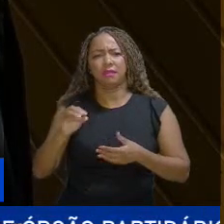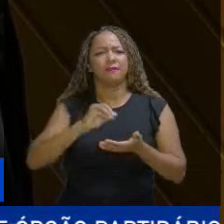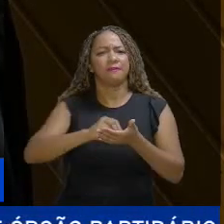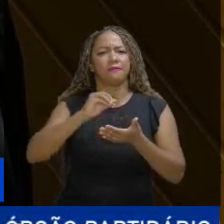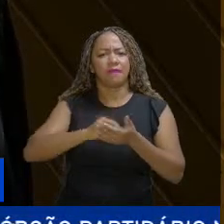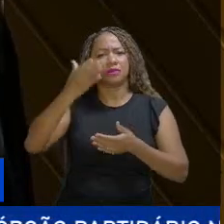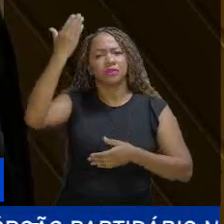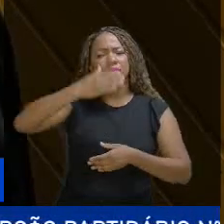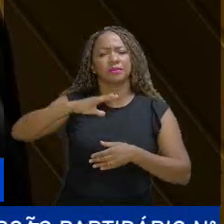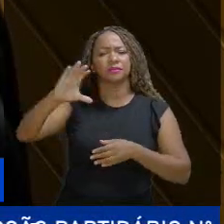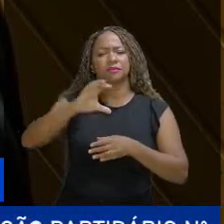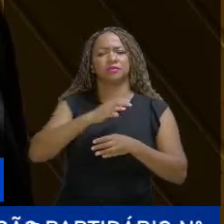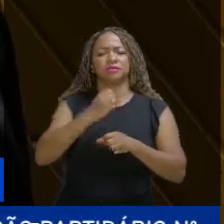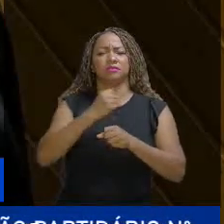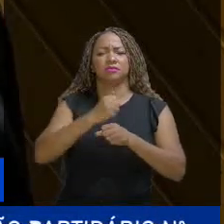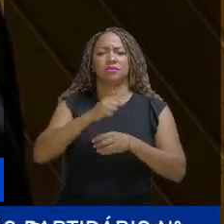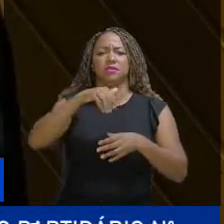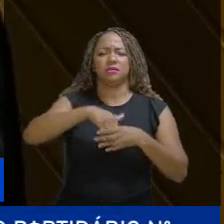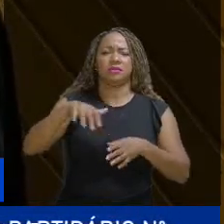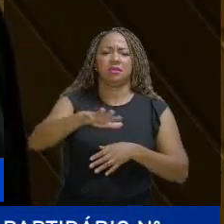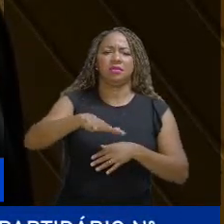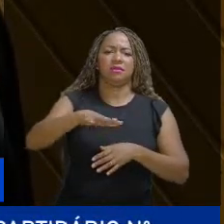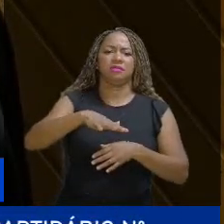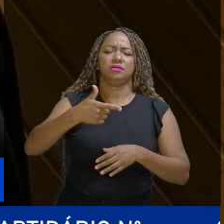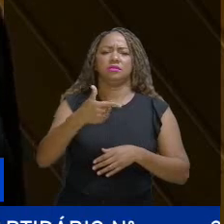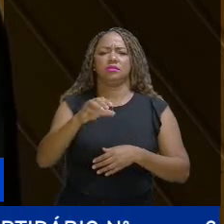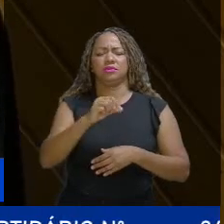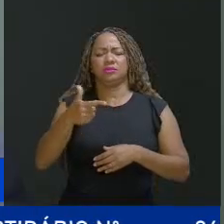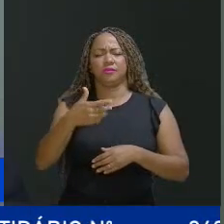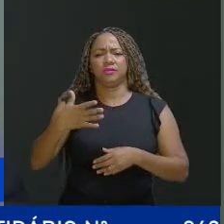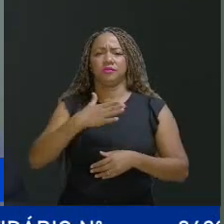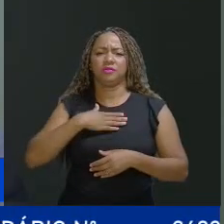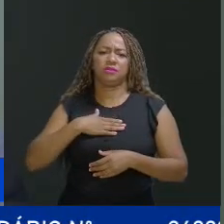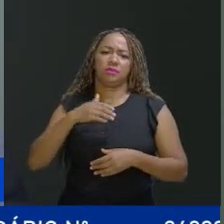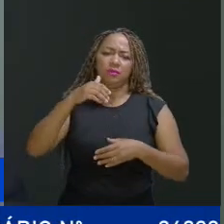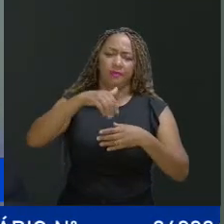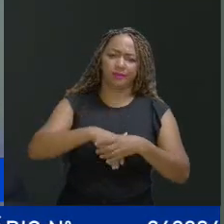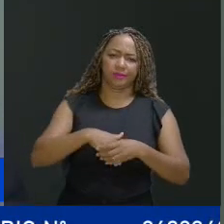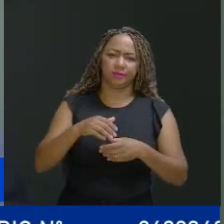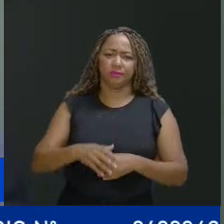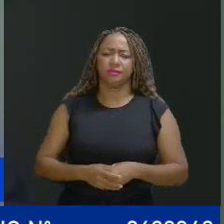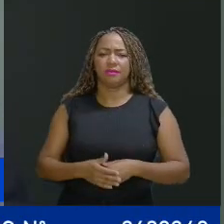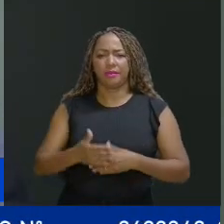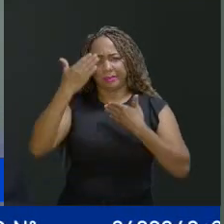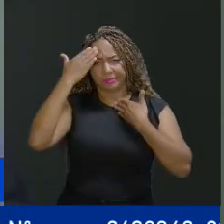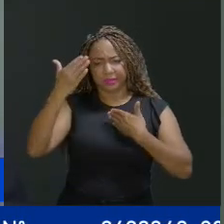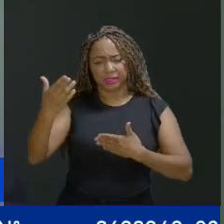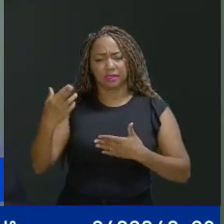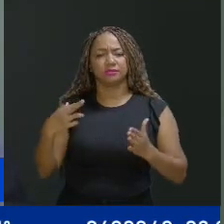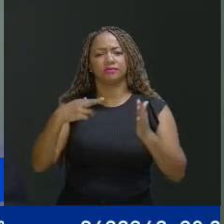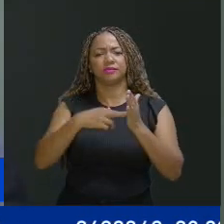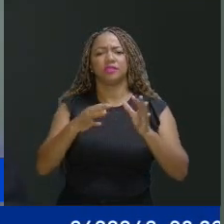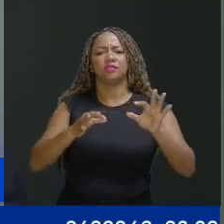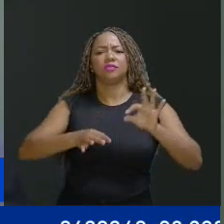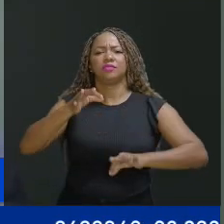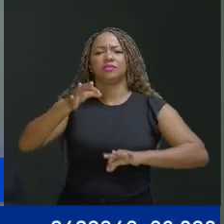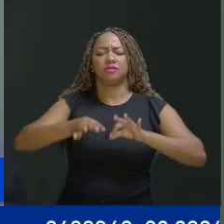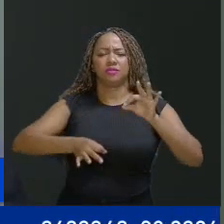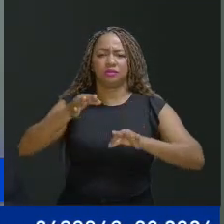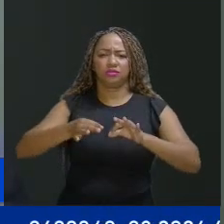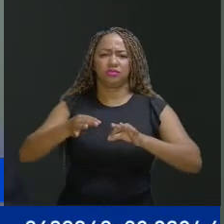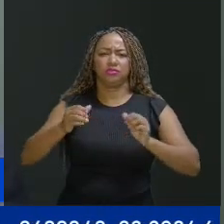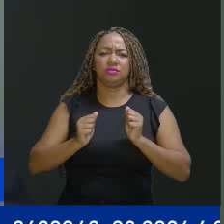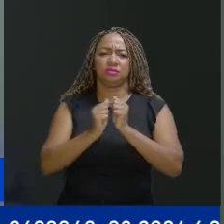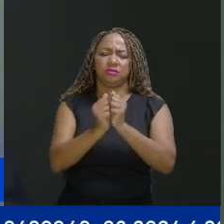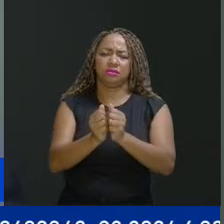contas relativas às eleições gerais de 2022. É como voto. Obrigado, senhor relator. Com voto, a juíza Tina